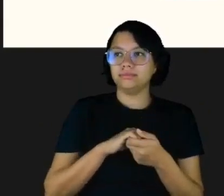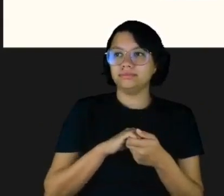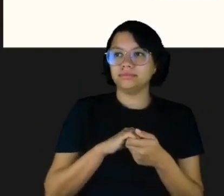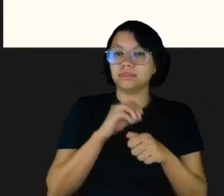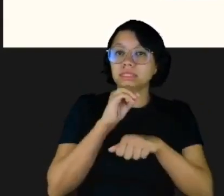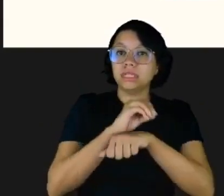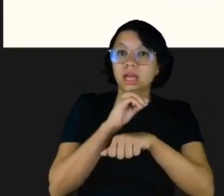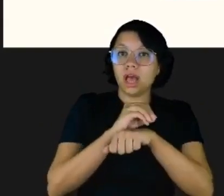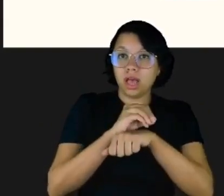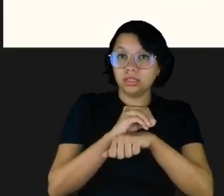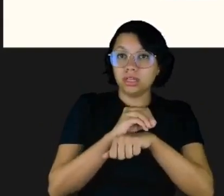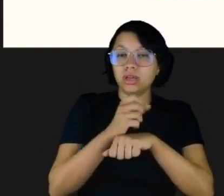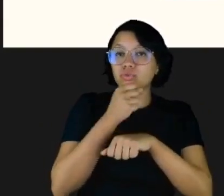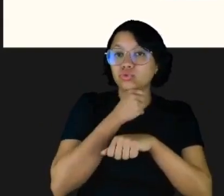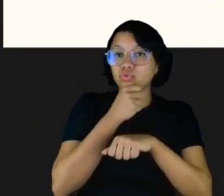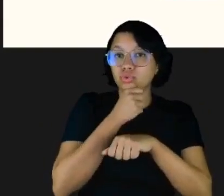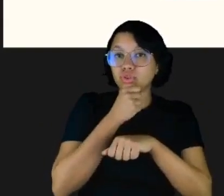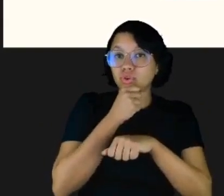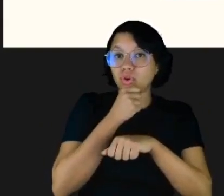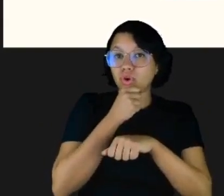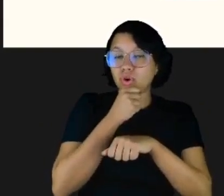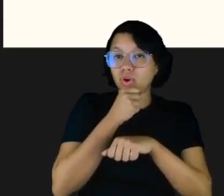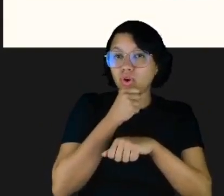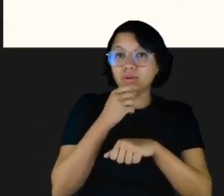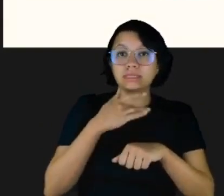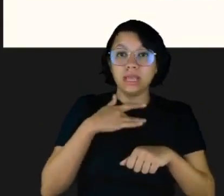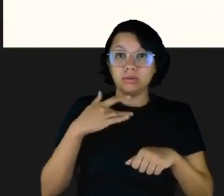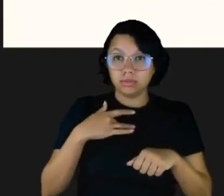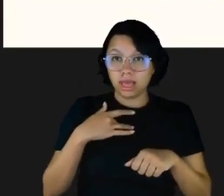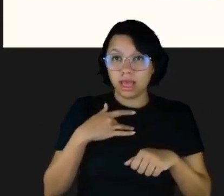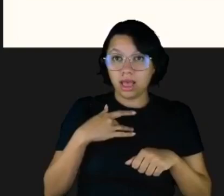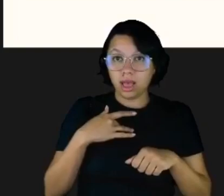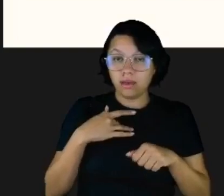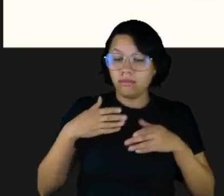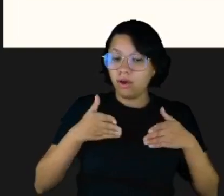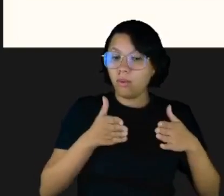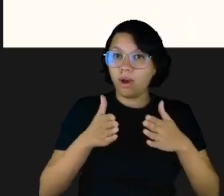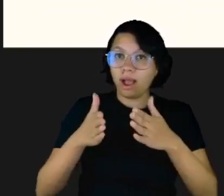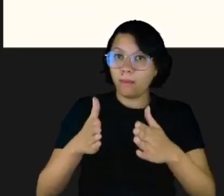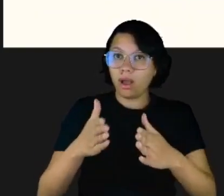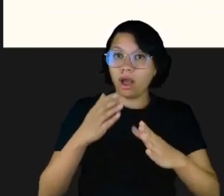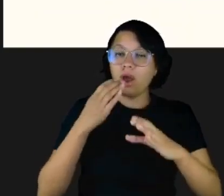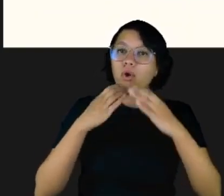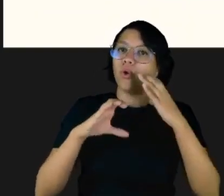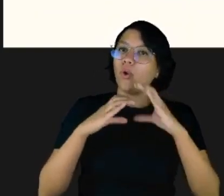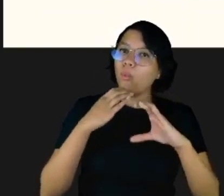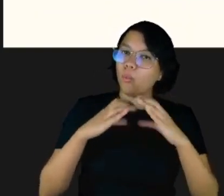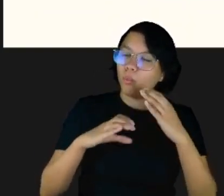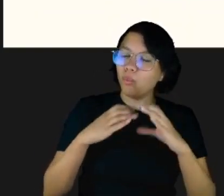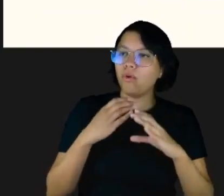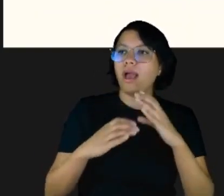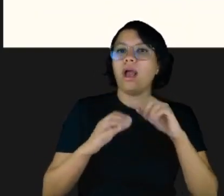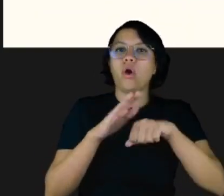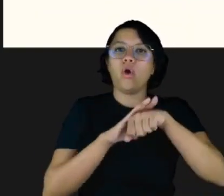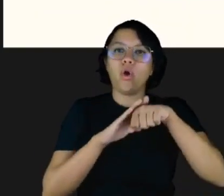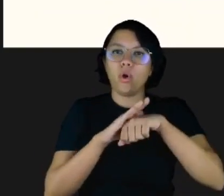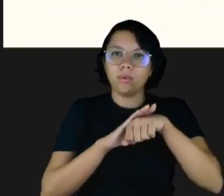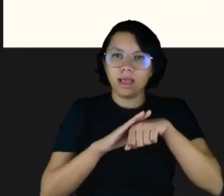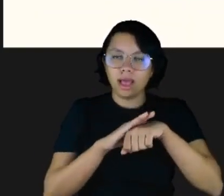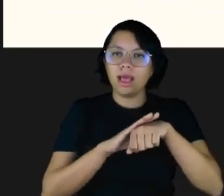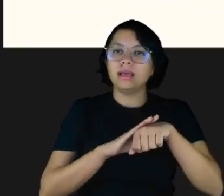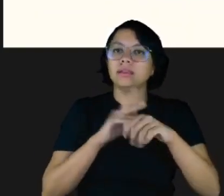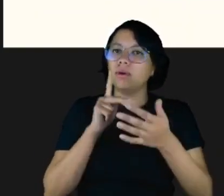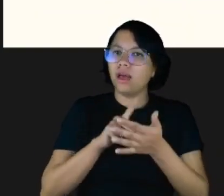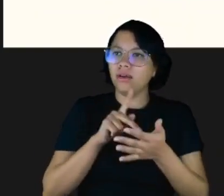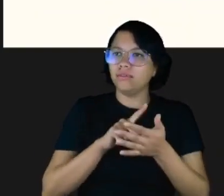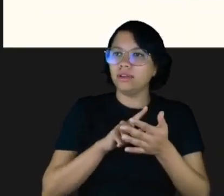do idoso lúcido, o caminho é o diálogo. O caminho é a verdade. Olha, pai, o senhor não quer ir ao médico, o